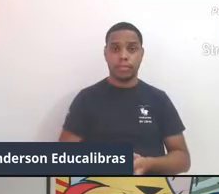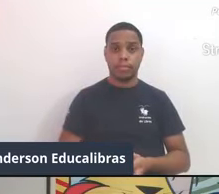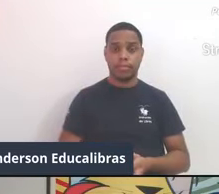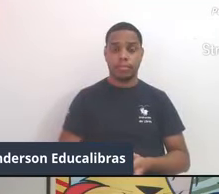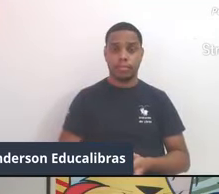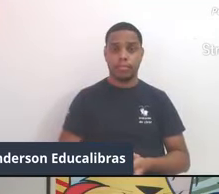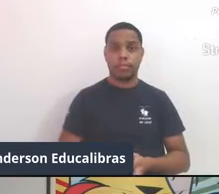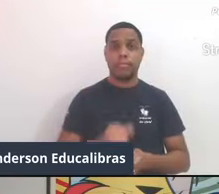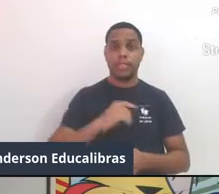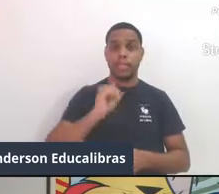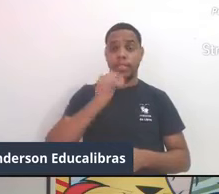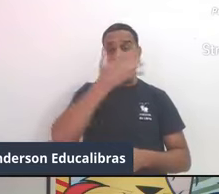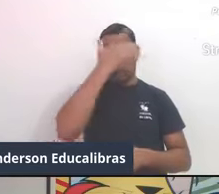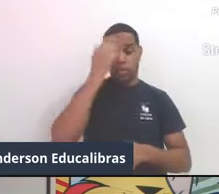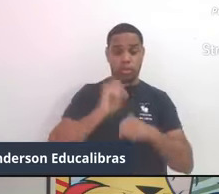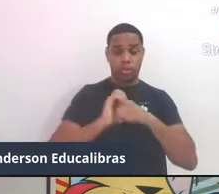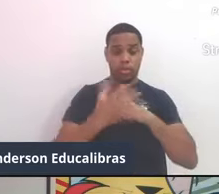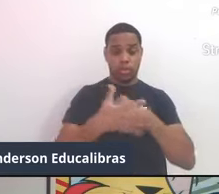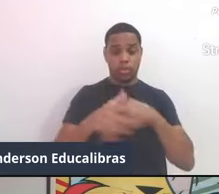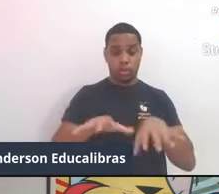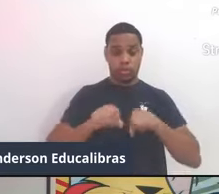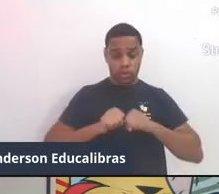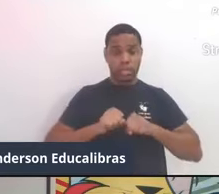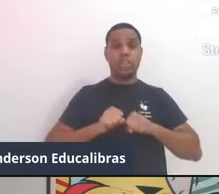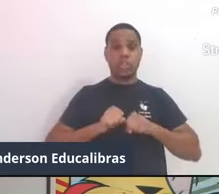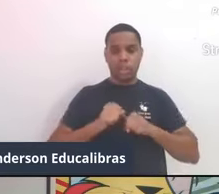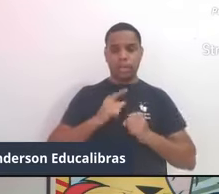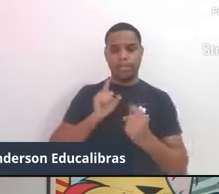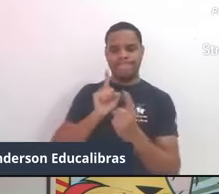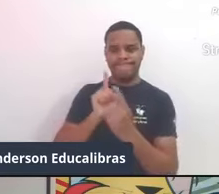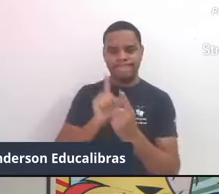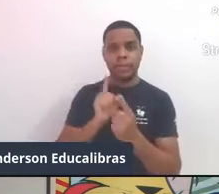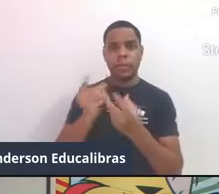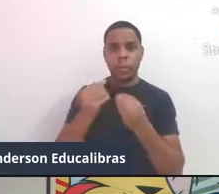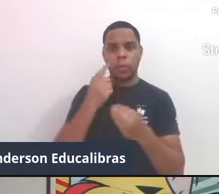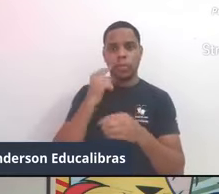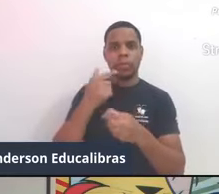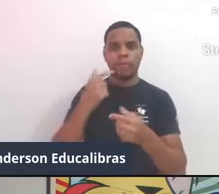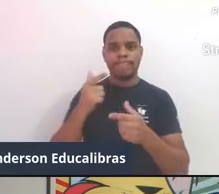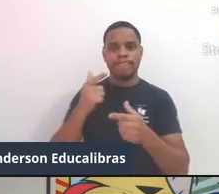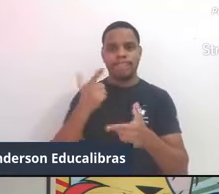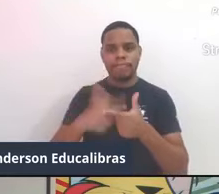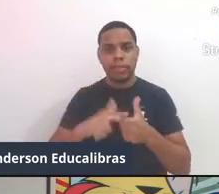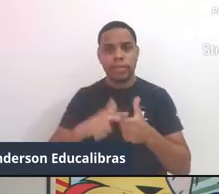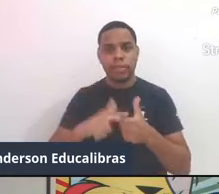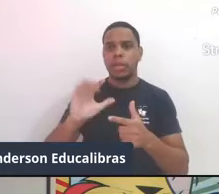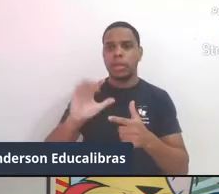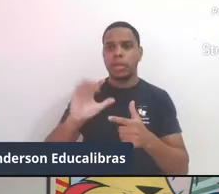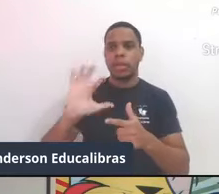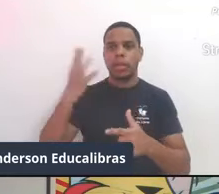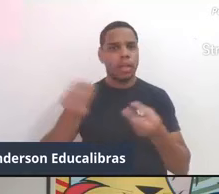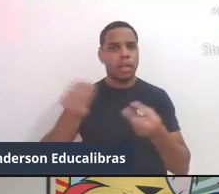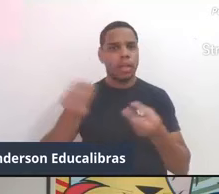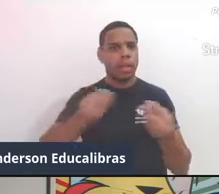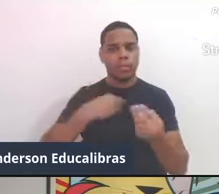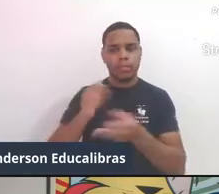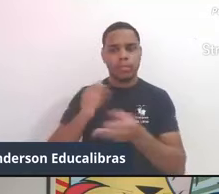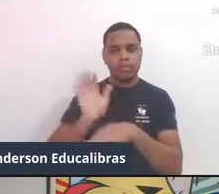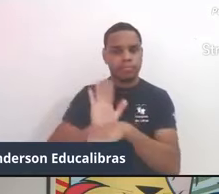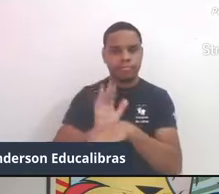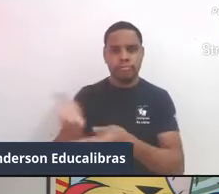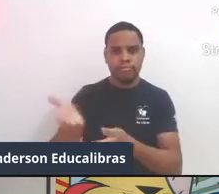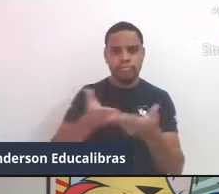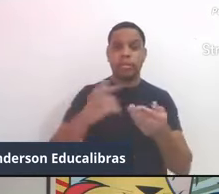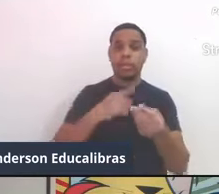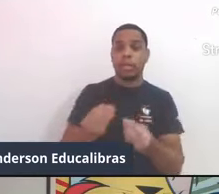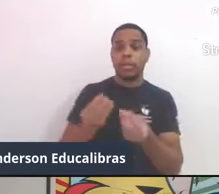aos infectados todos, né? Enfrentando todos os problemas, né? Com doações